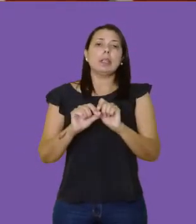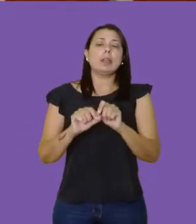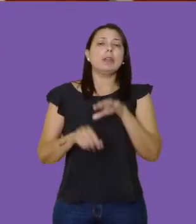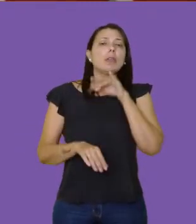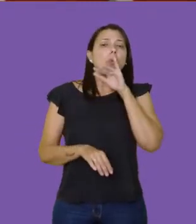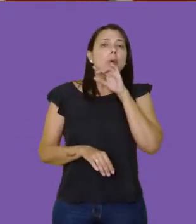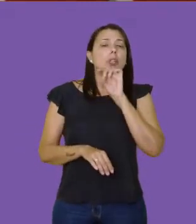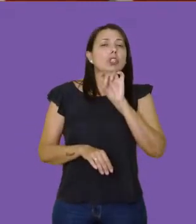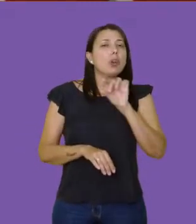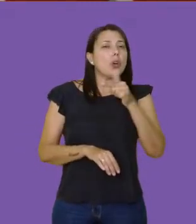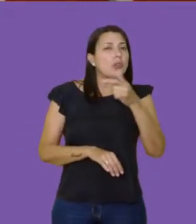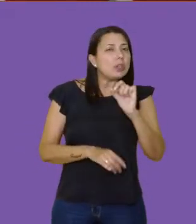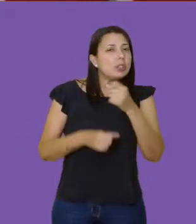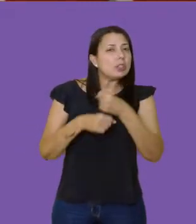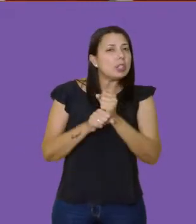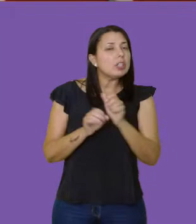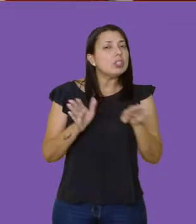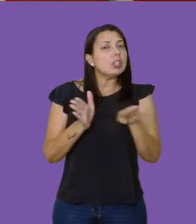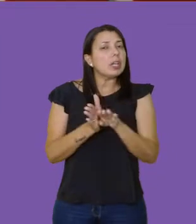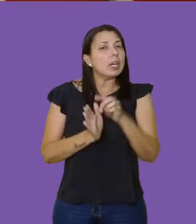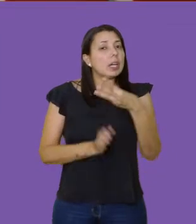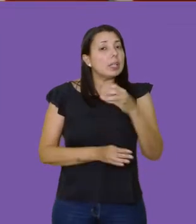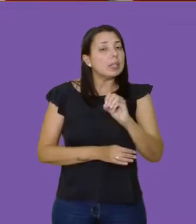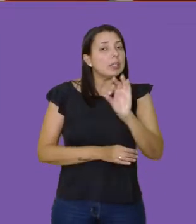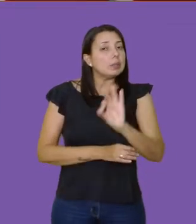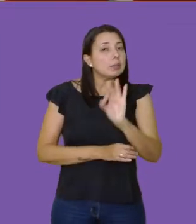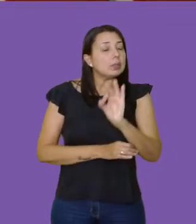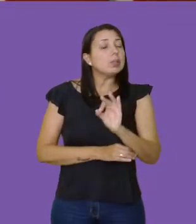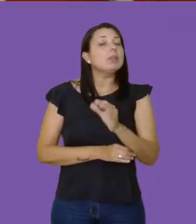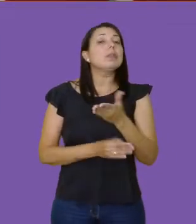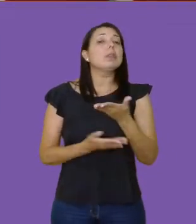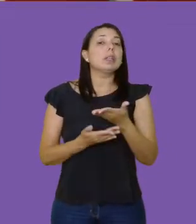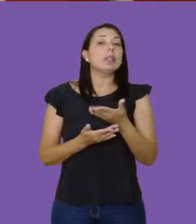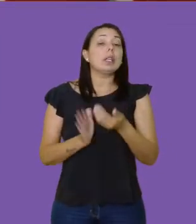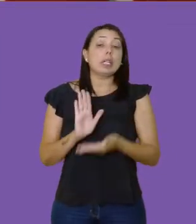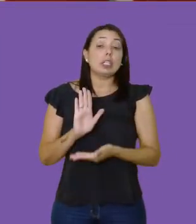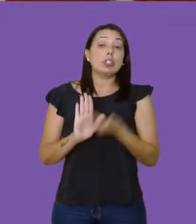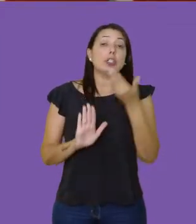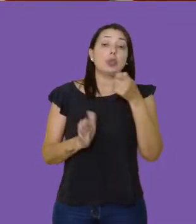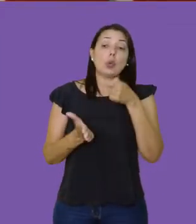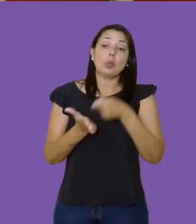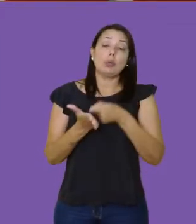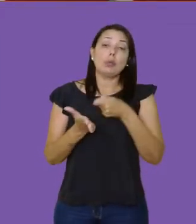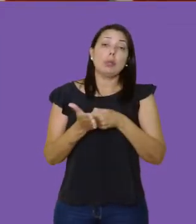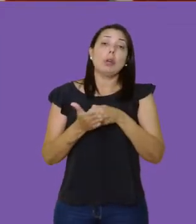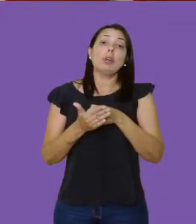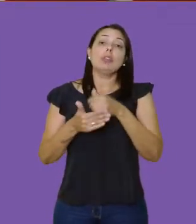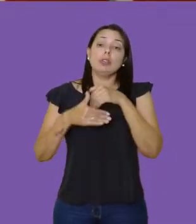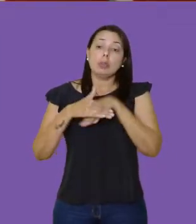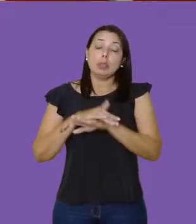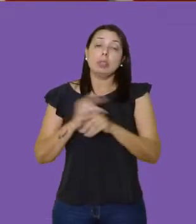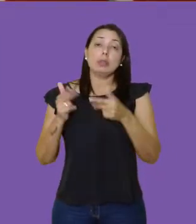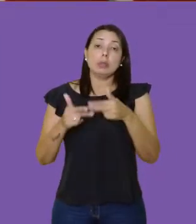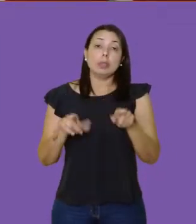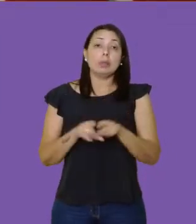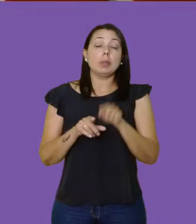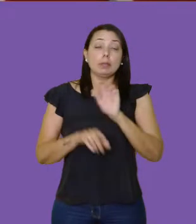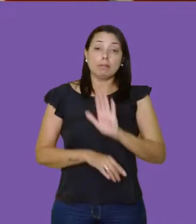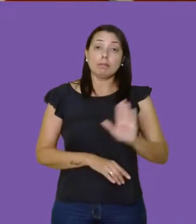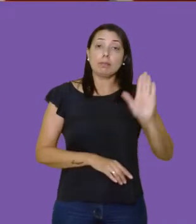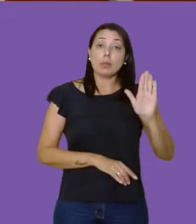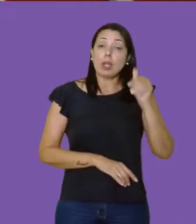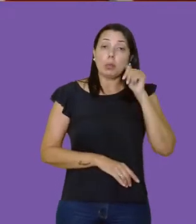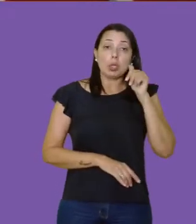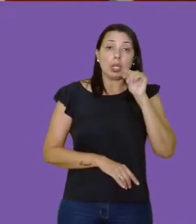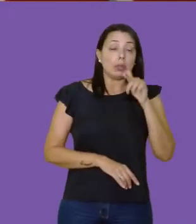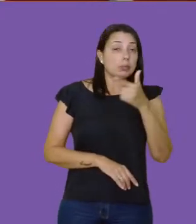que só daqui a 20 anos a gente vai chegar a 30% de reserva de assentos, eles tiram a obrigatoriedade de reserva de candidaturas, né? Então as mulheres